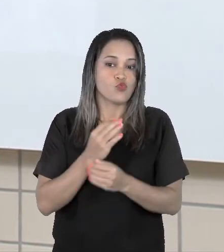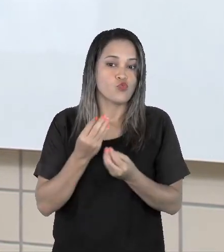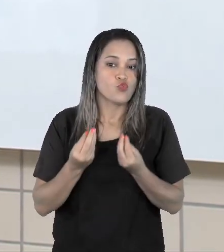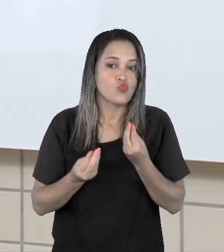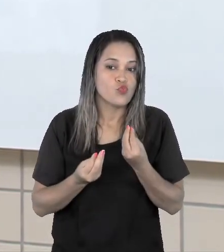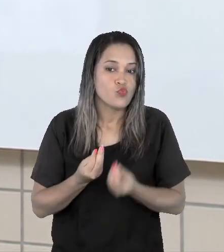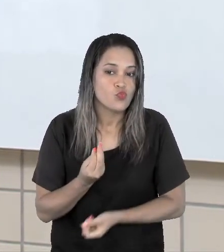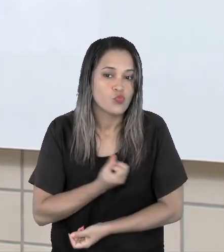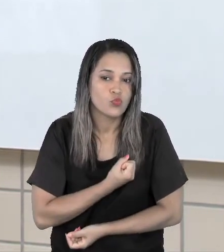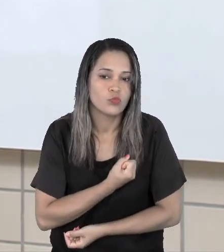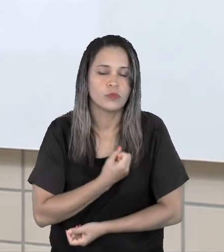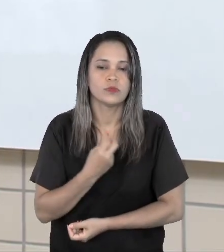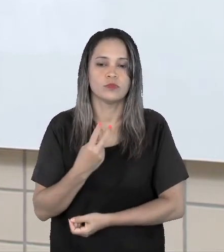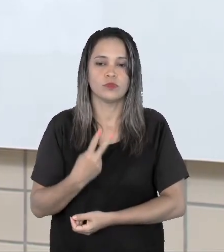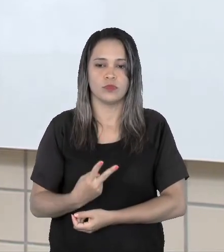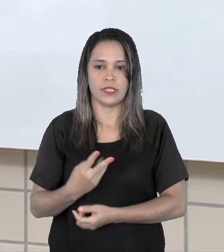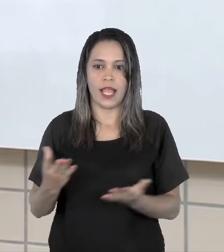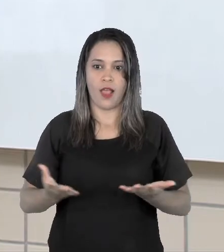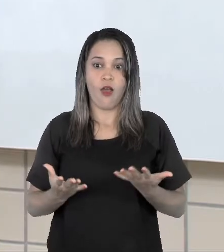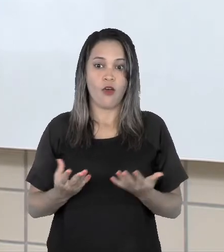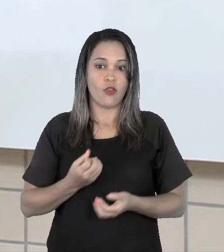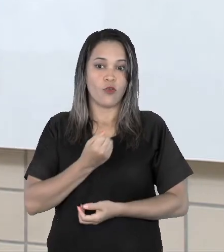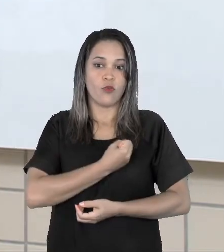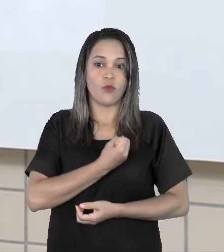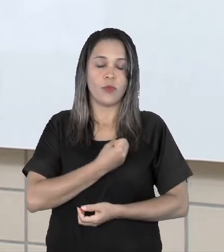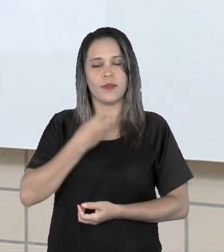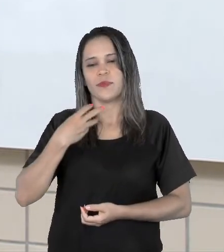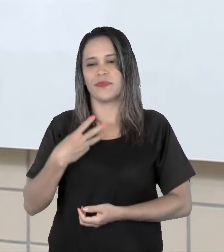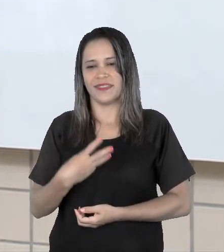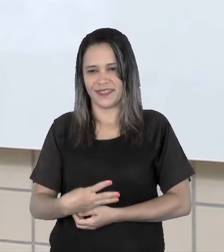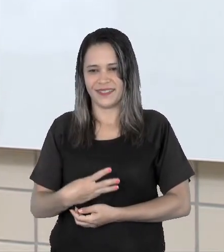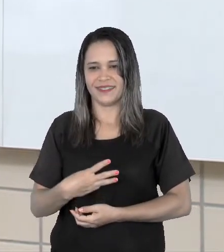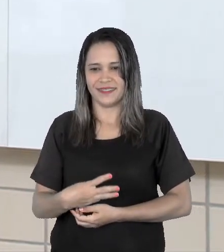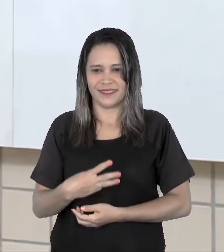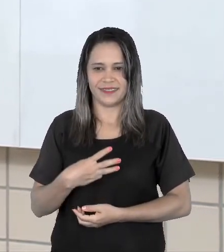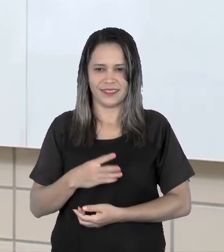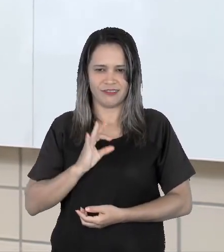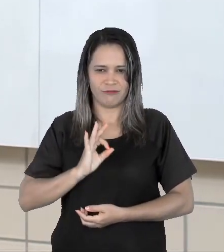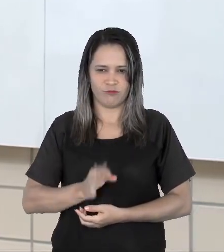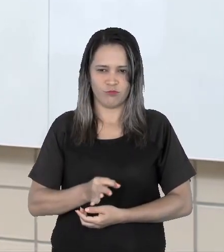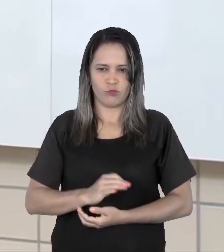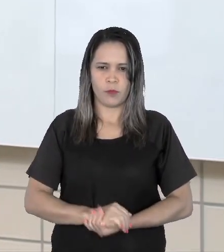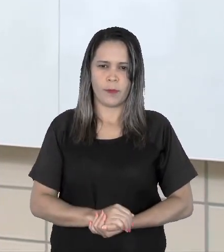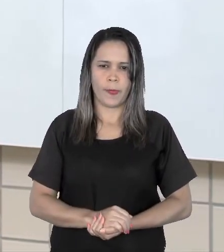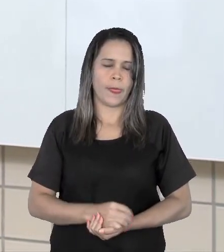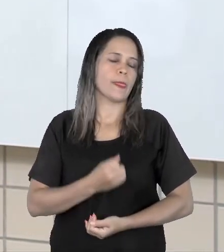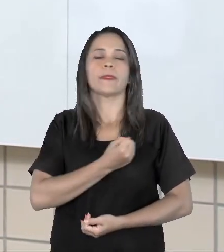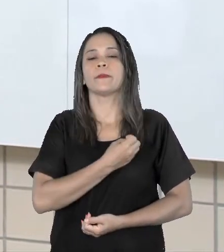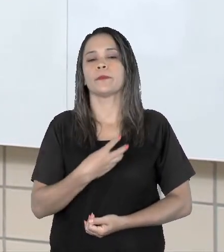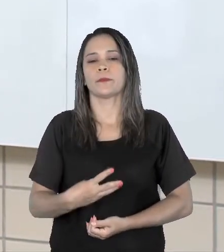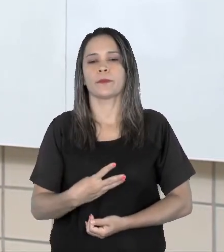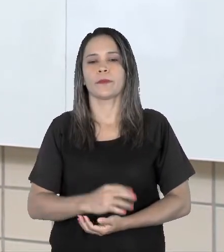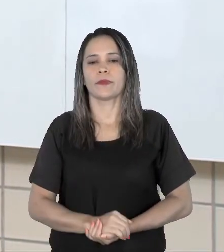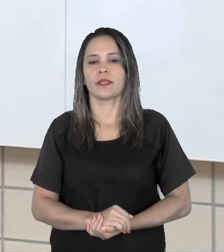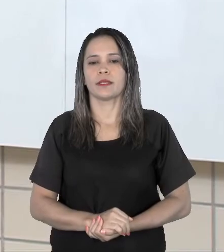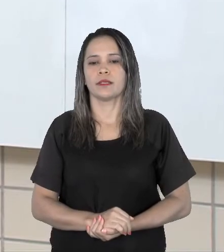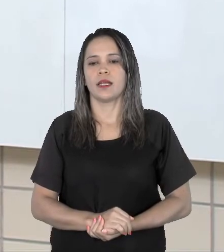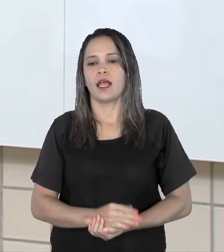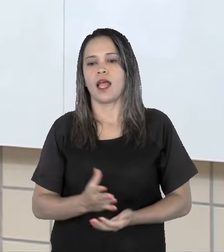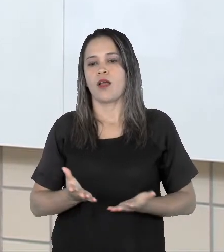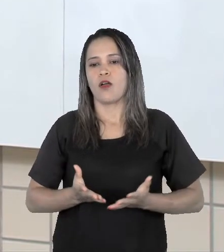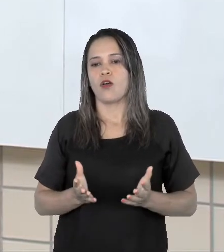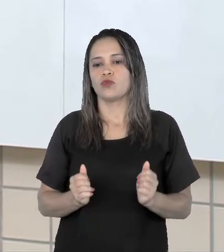2. Agora a gente vai com o número qual? 3, exatamente. Número 3. Aí formou